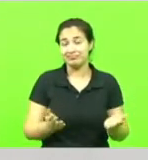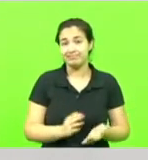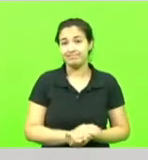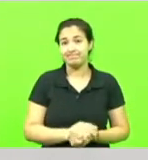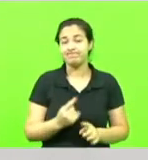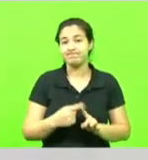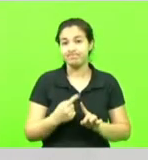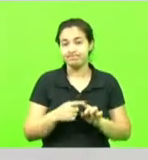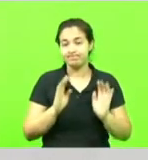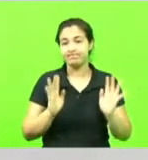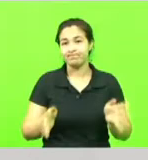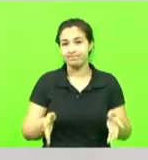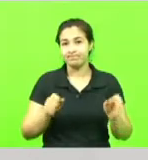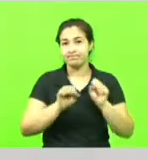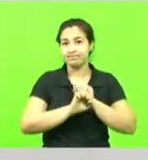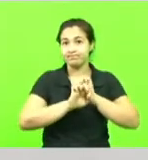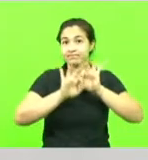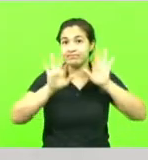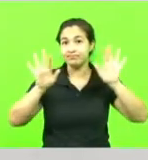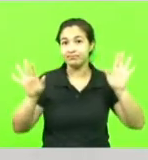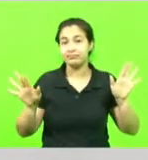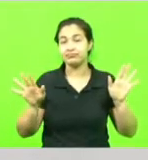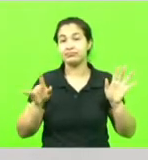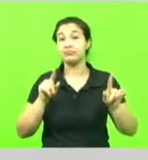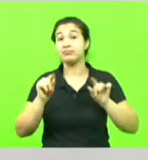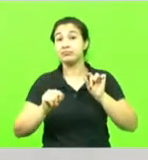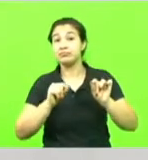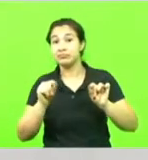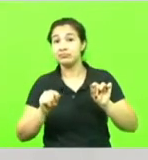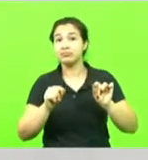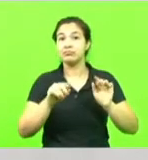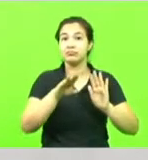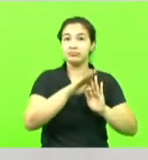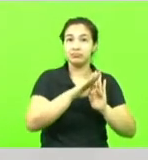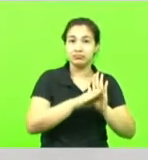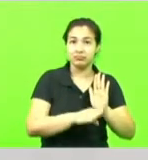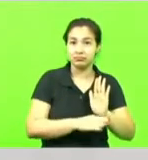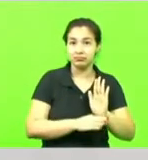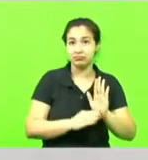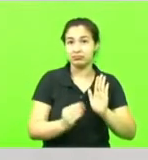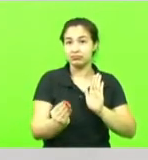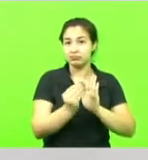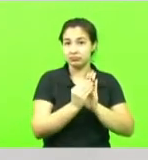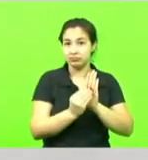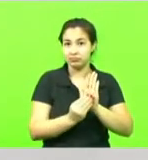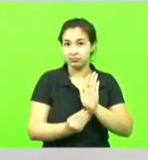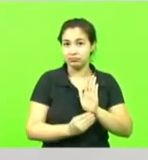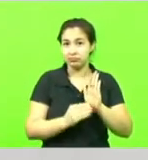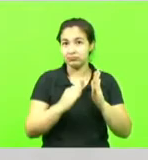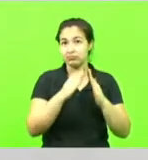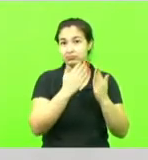está bem claro ali quem que vai poder pautar conteúdo na escola estadual.